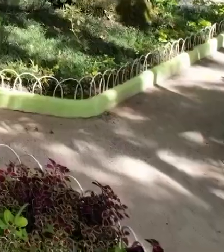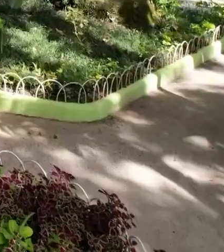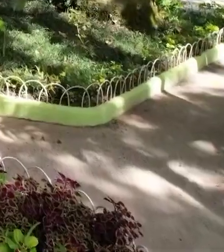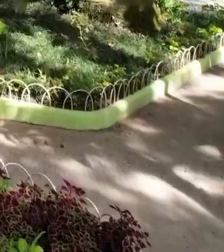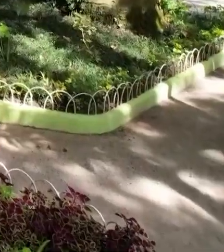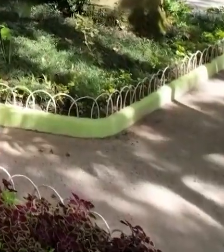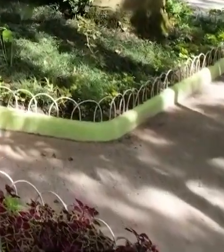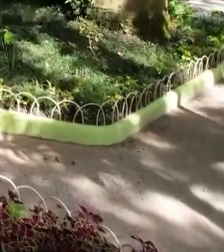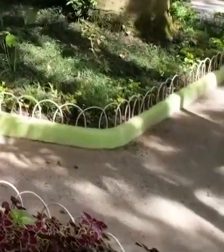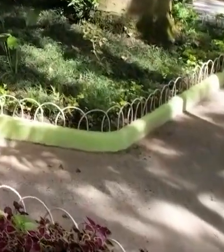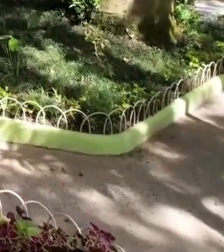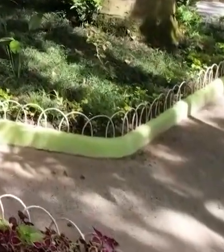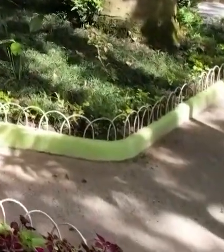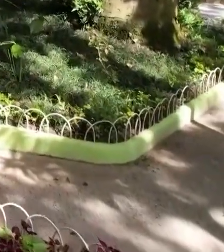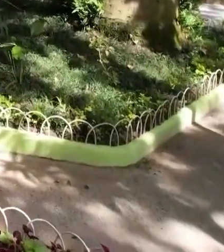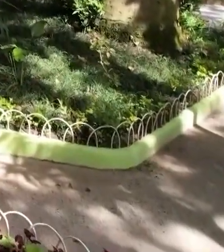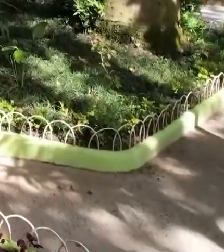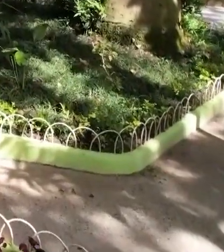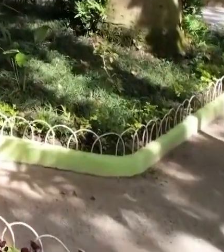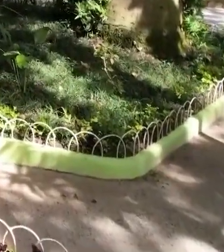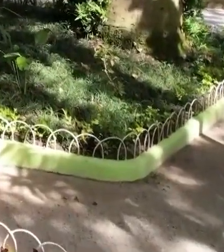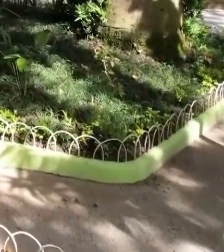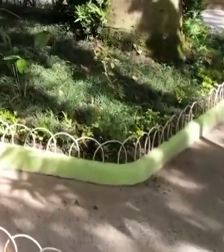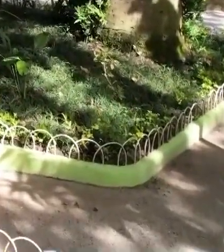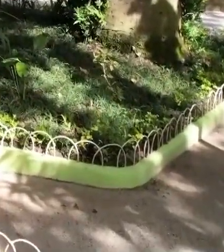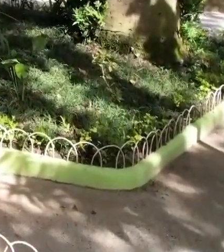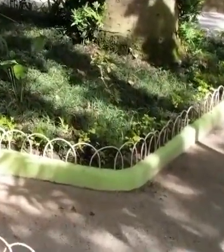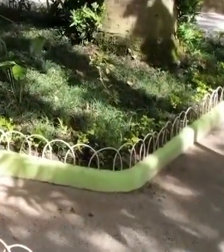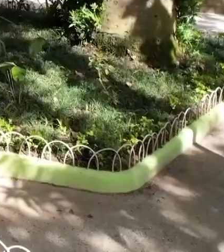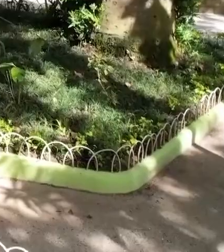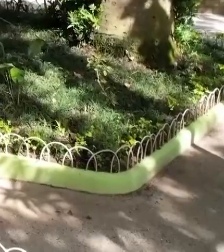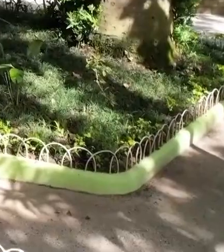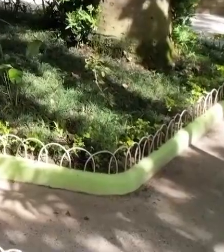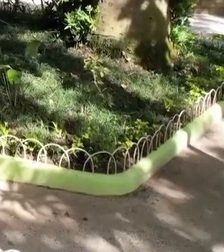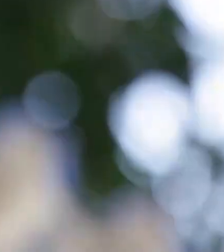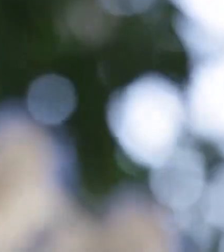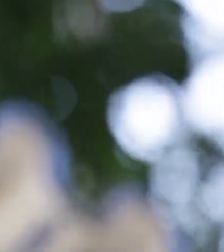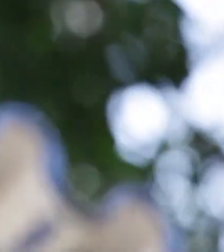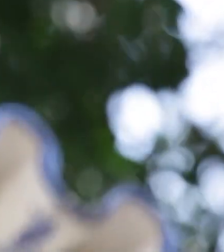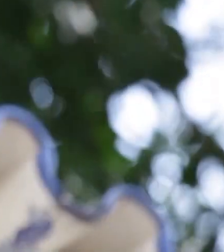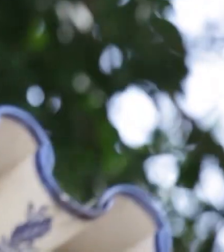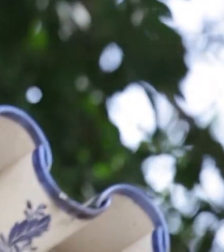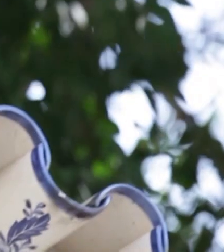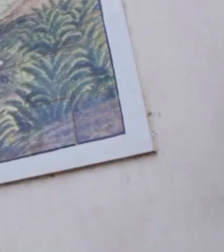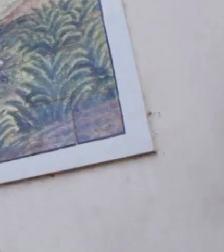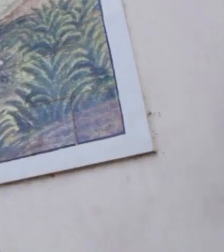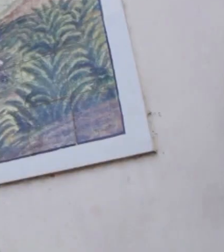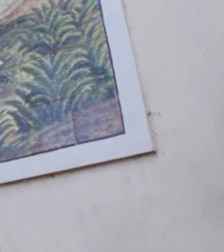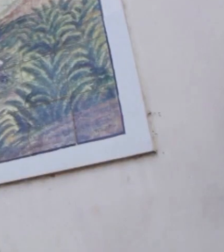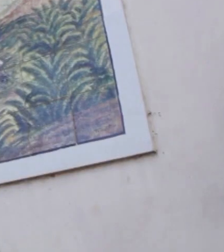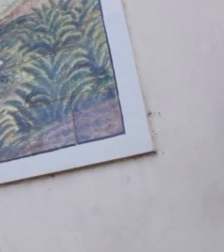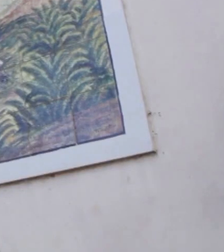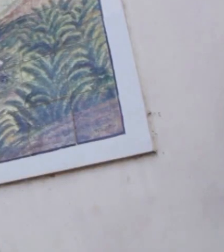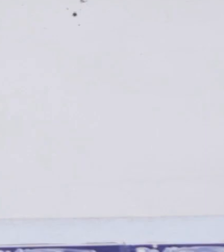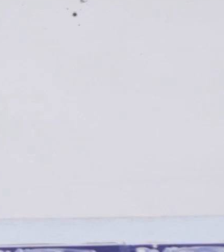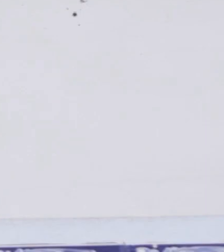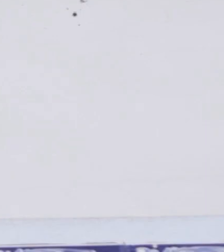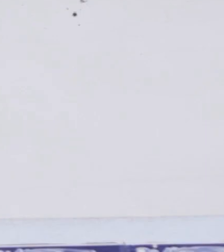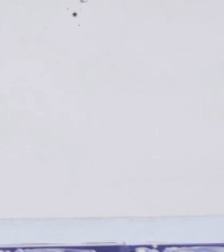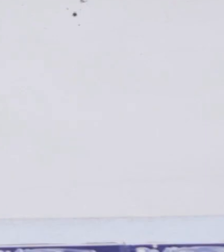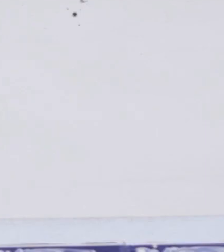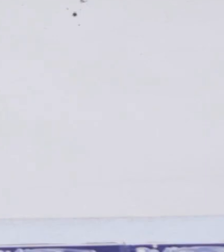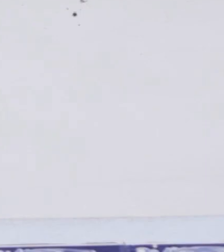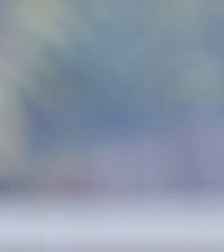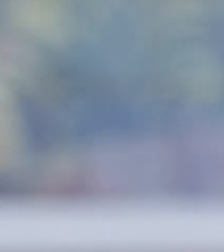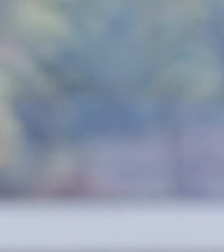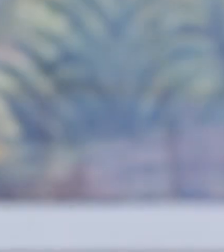o título, Cantagalo, agosto de 2022. A câmera percorre uma praça da cidade, exibindo takes